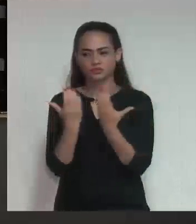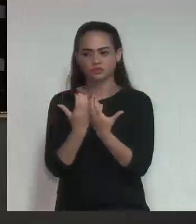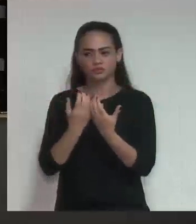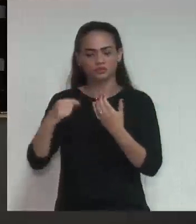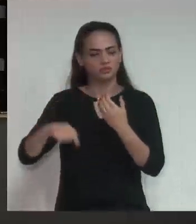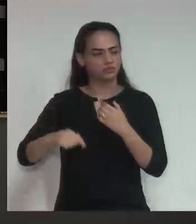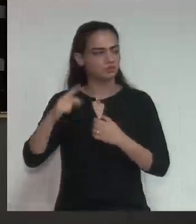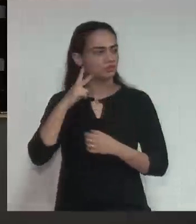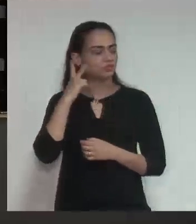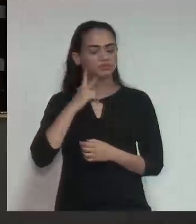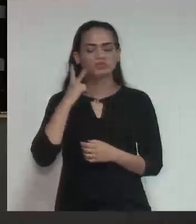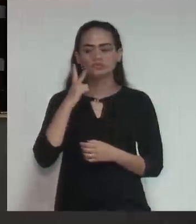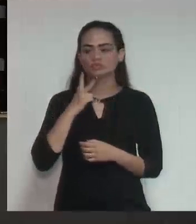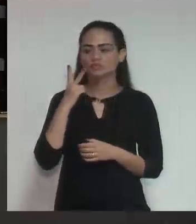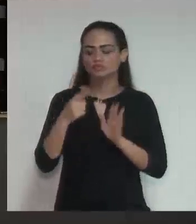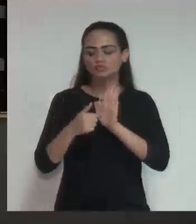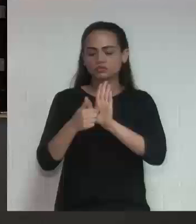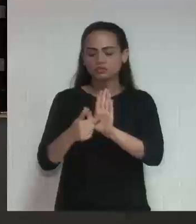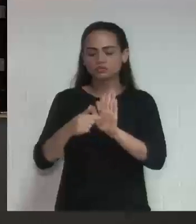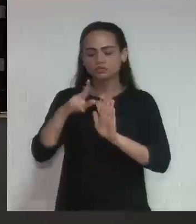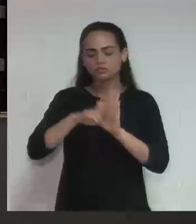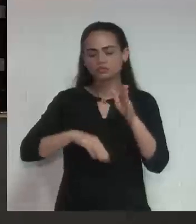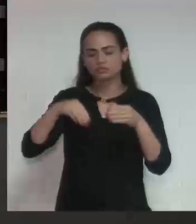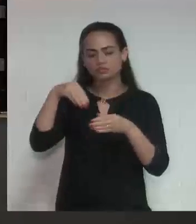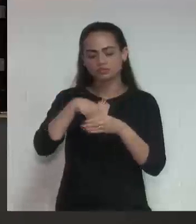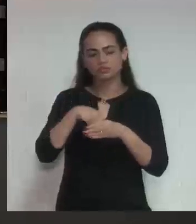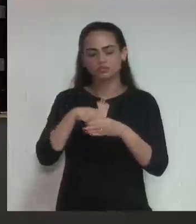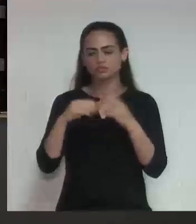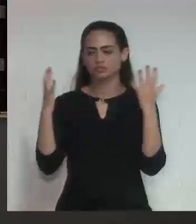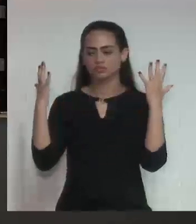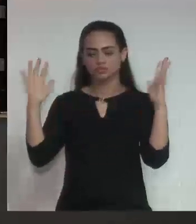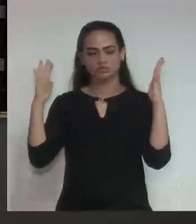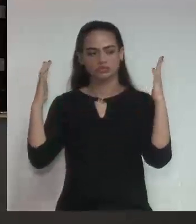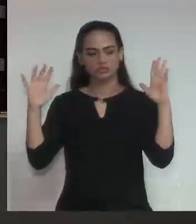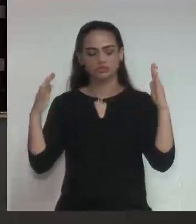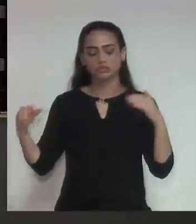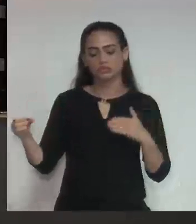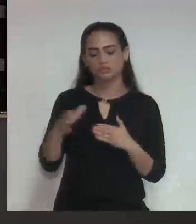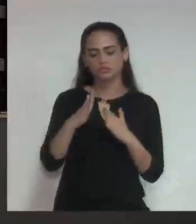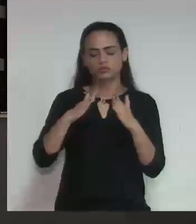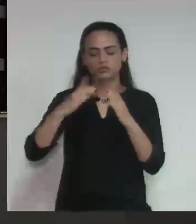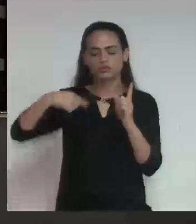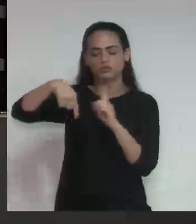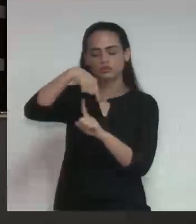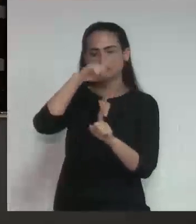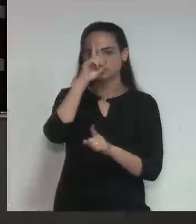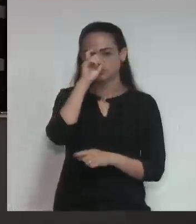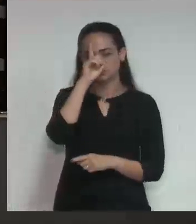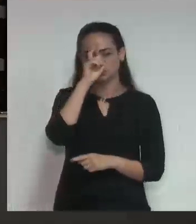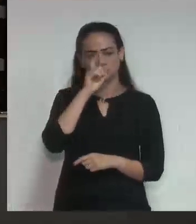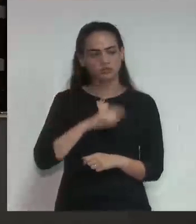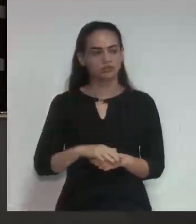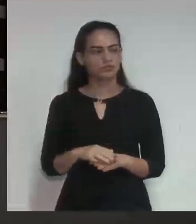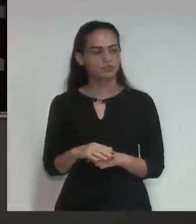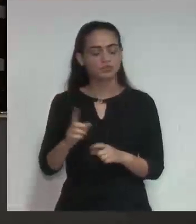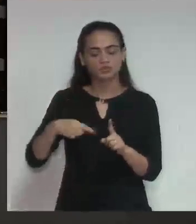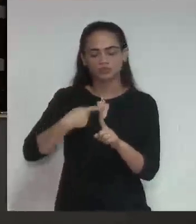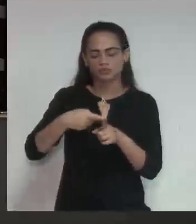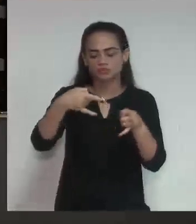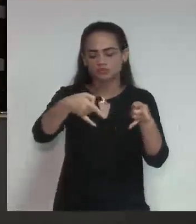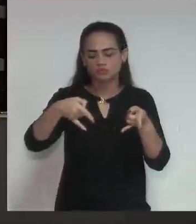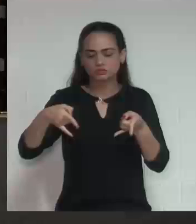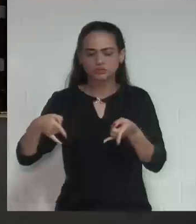Vinhedo do Estado de São Paulo apresenta nos termos regimentais a presente moção de congratulações à nova Santa Casa de Vinhedo pela inauguração de mais 7 novos leitos de